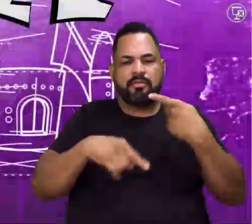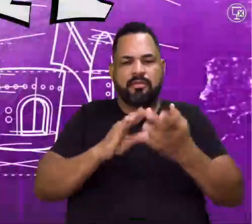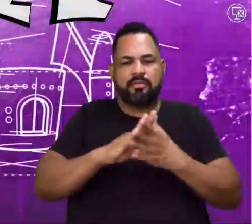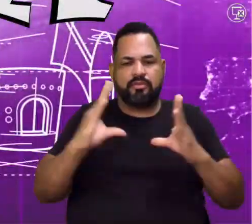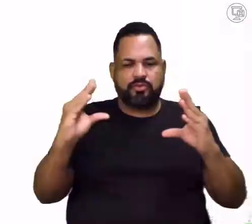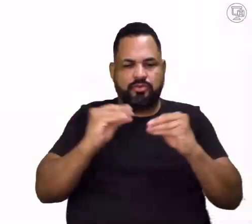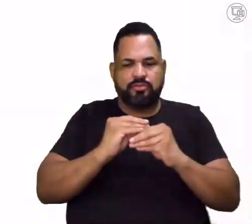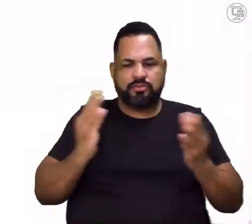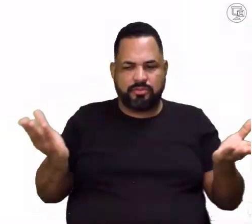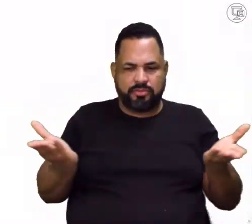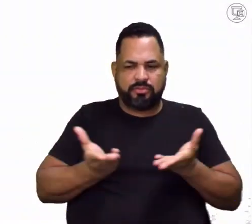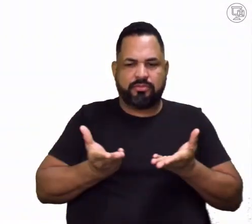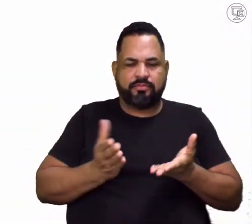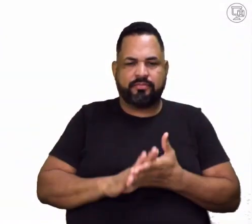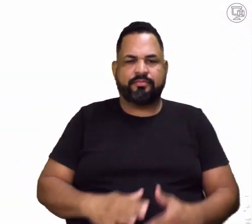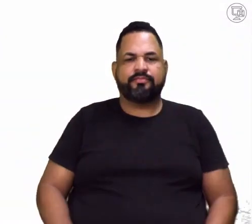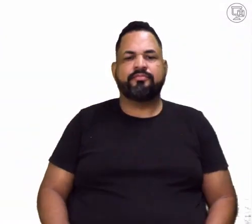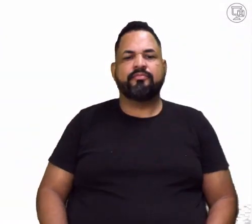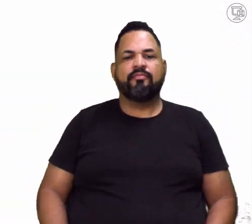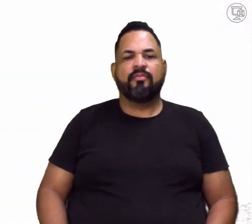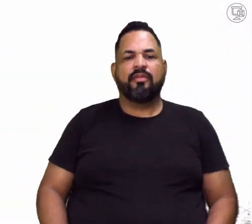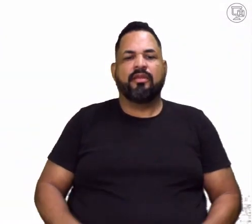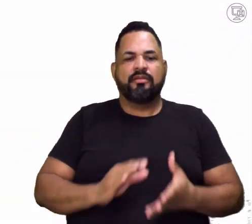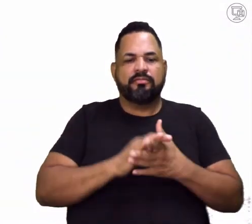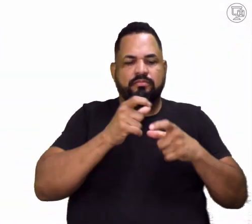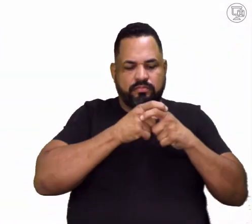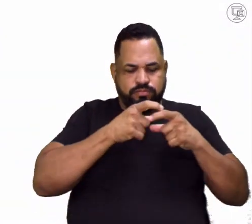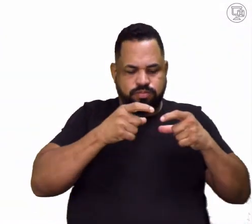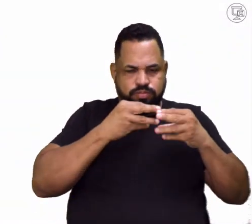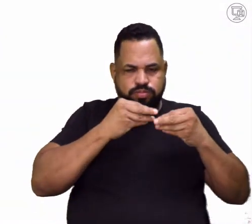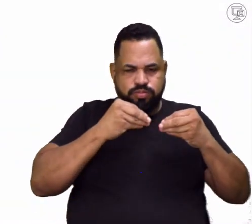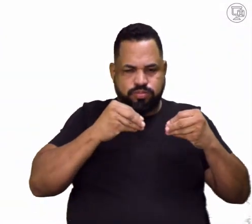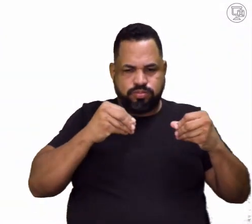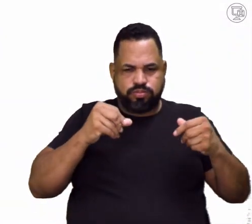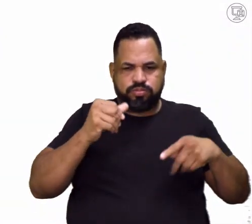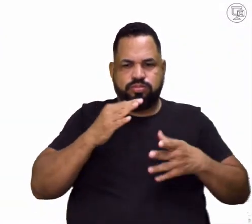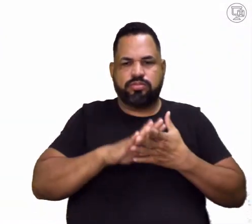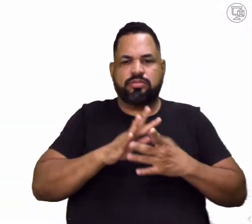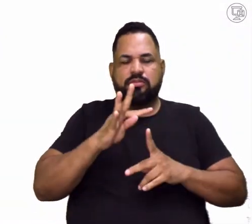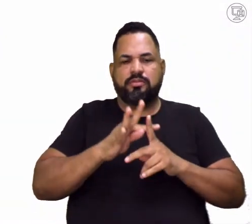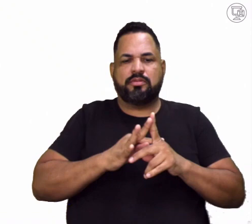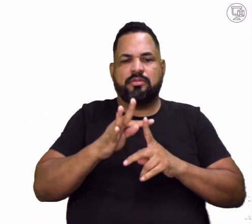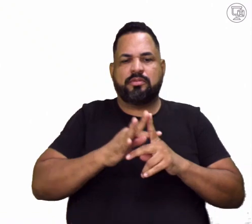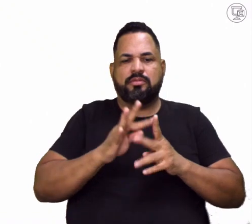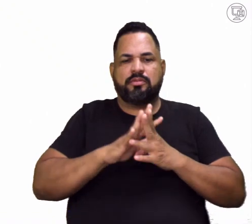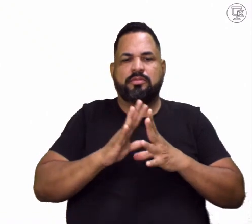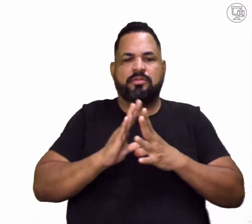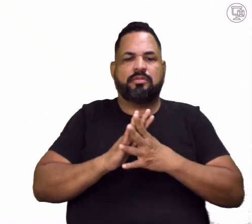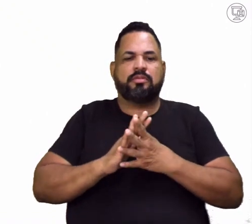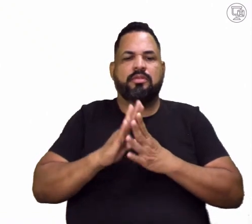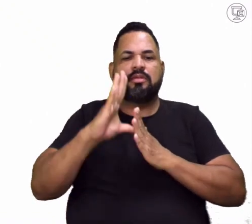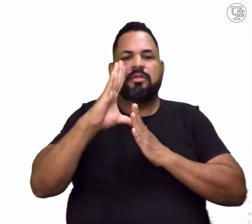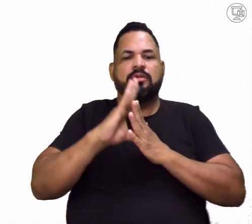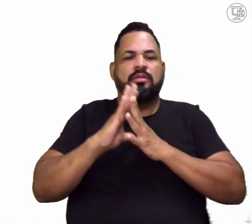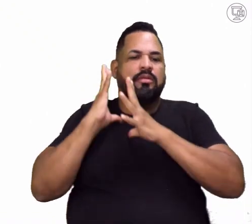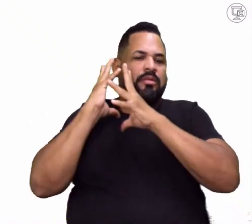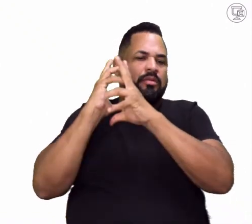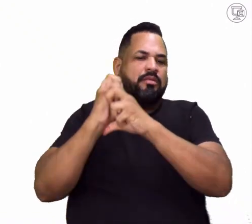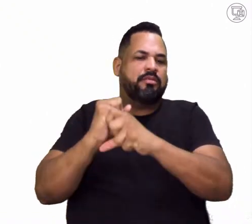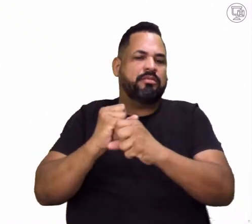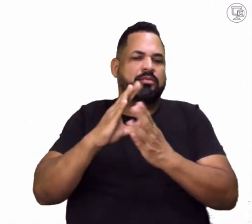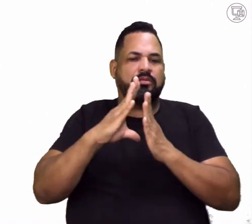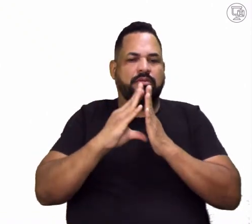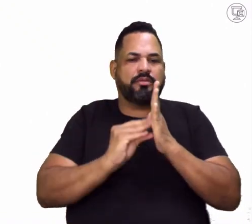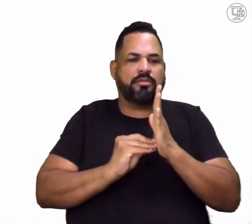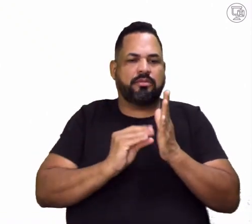para o nosso resumo de hoje olha aí ó dilatação térmica revisão de conteúdo Olha nós temos